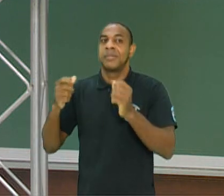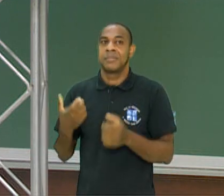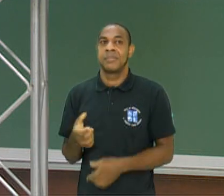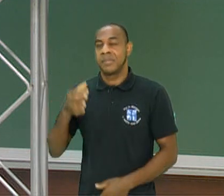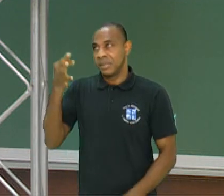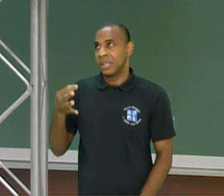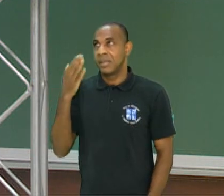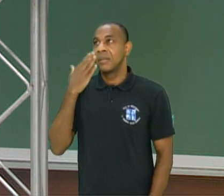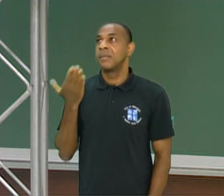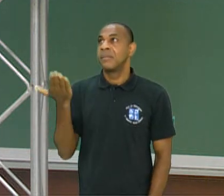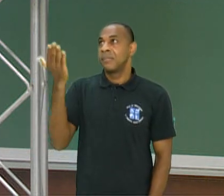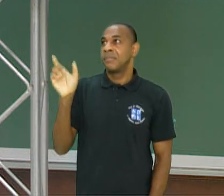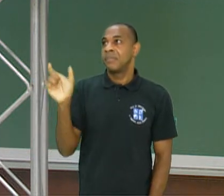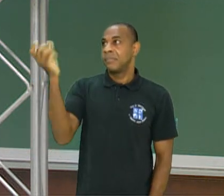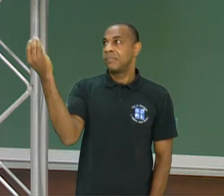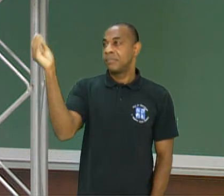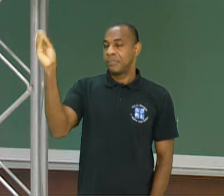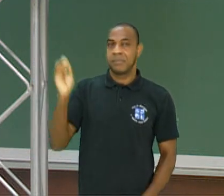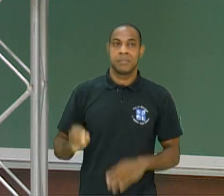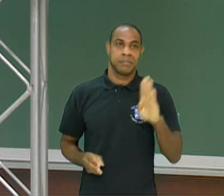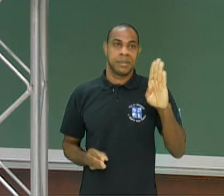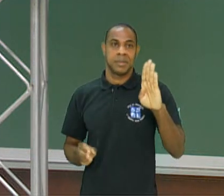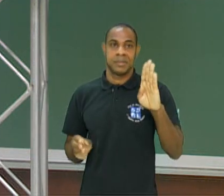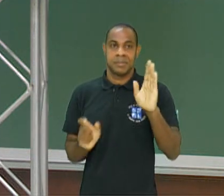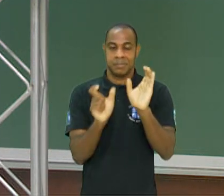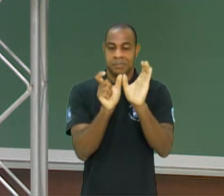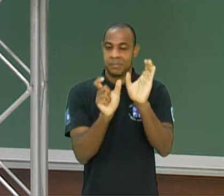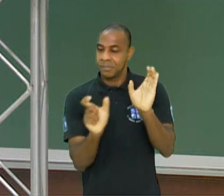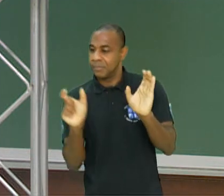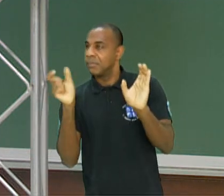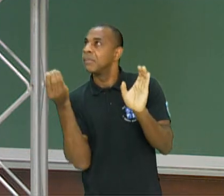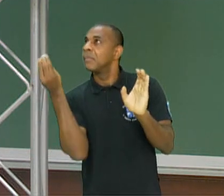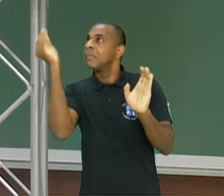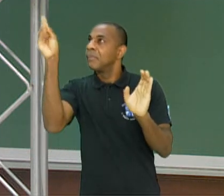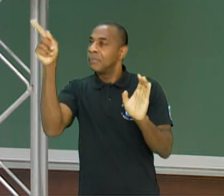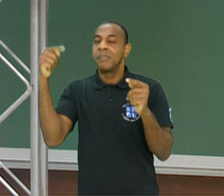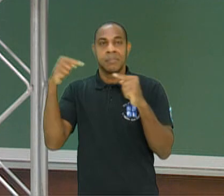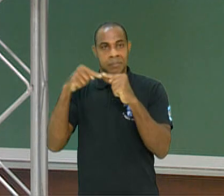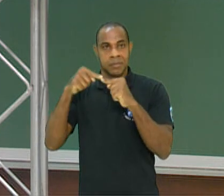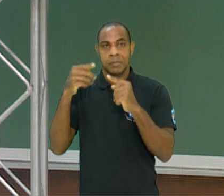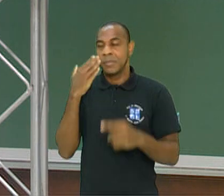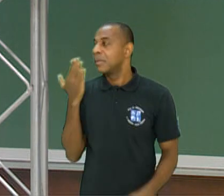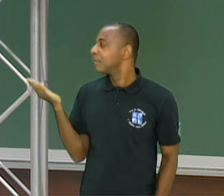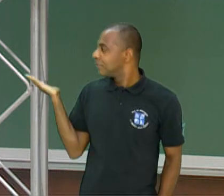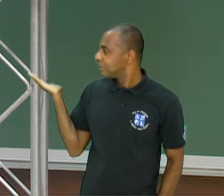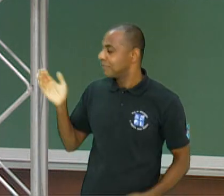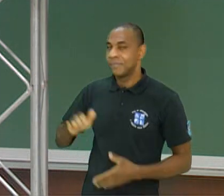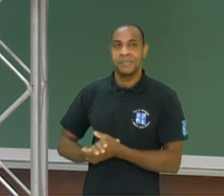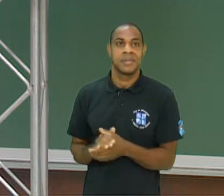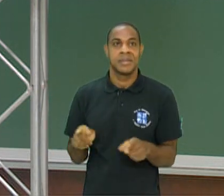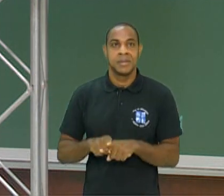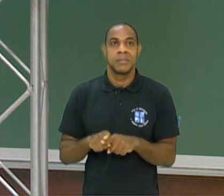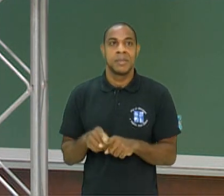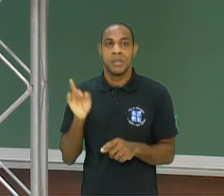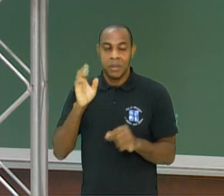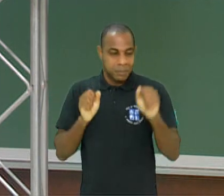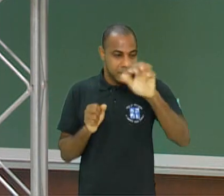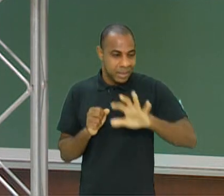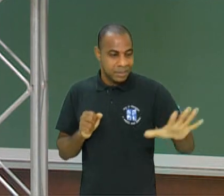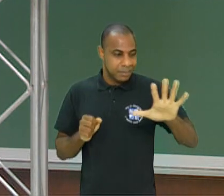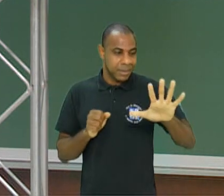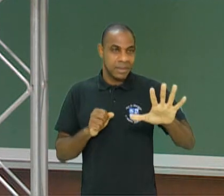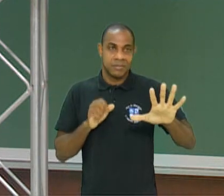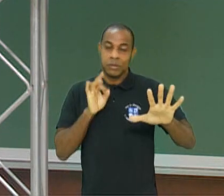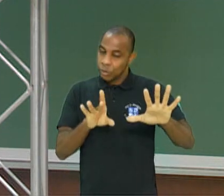in front of the air conditioner, na frente do ar-condicionado. Então, não só pela imagem, mas pela questão